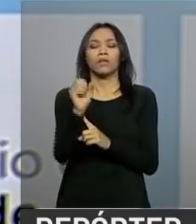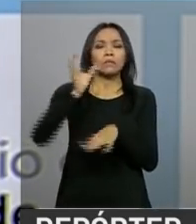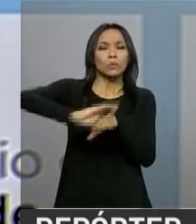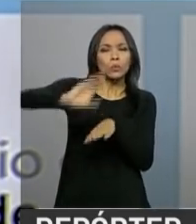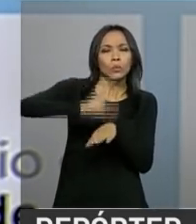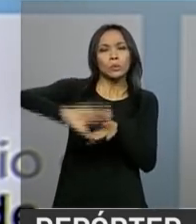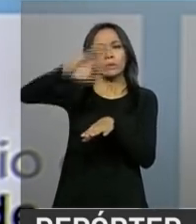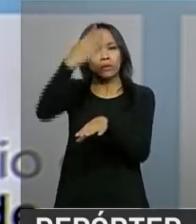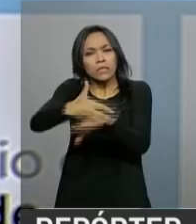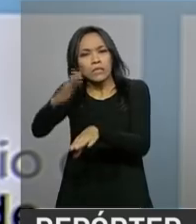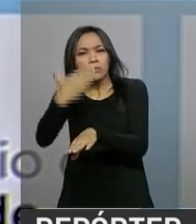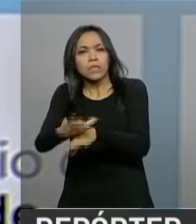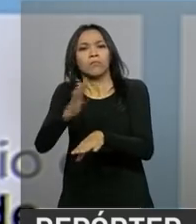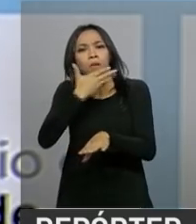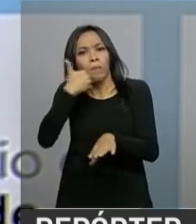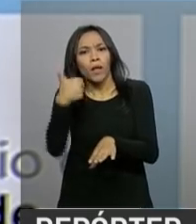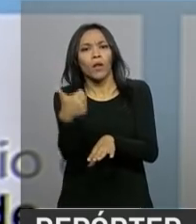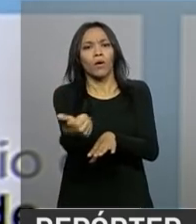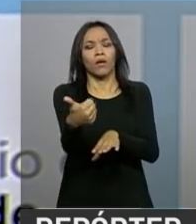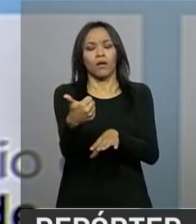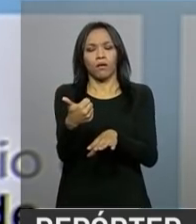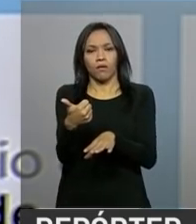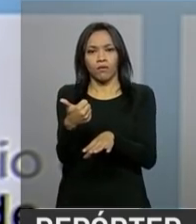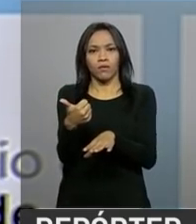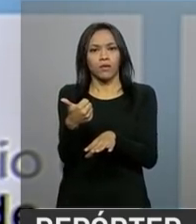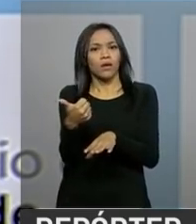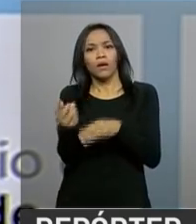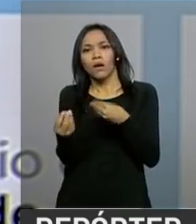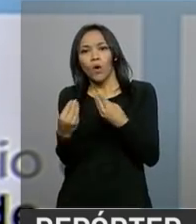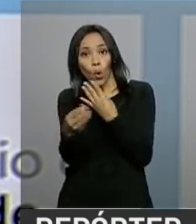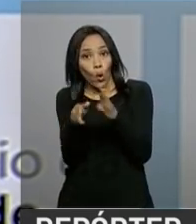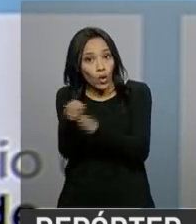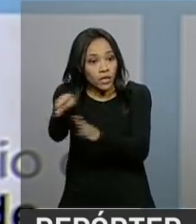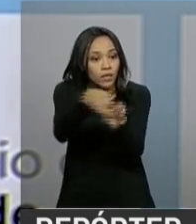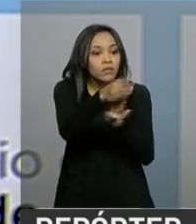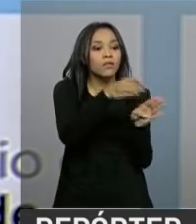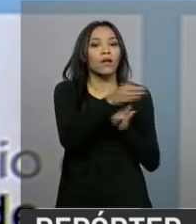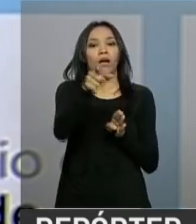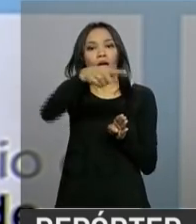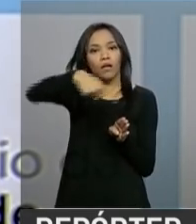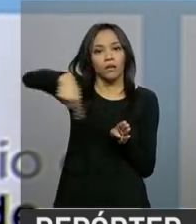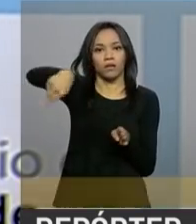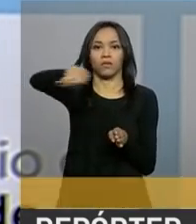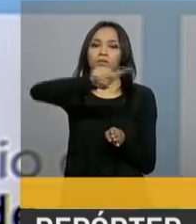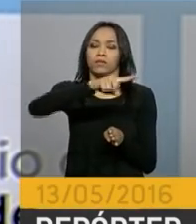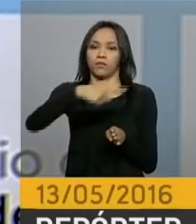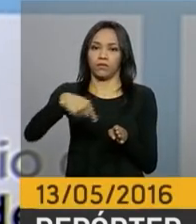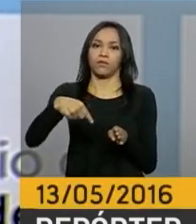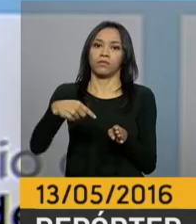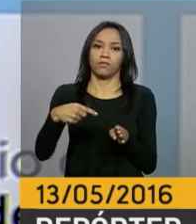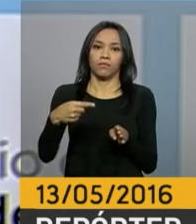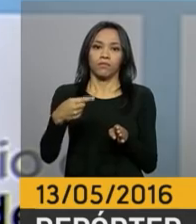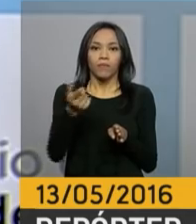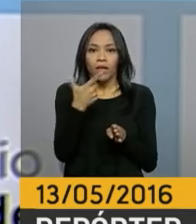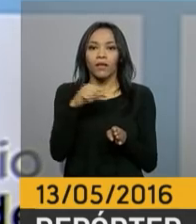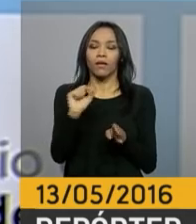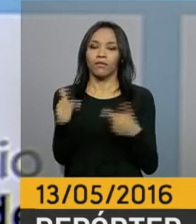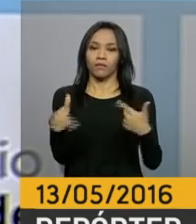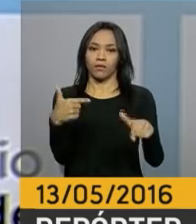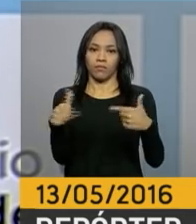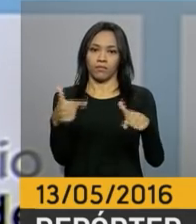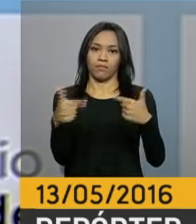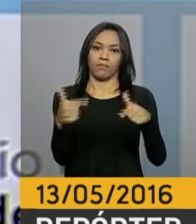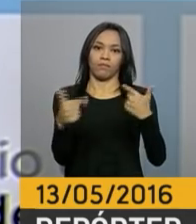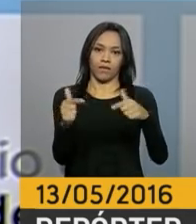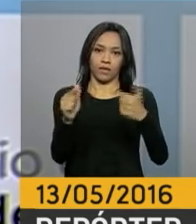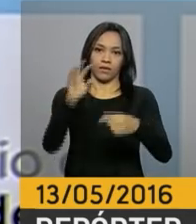novas Eh vamos dizer para as novas orientações né que são feitas pelos órgãos eh reguladores da